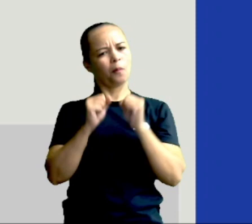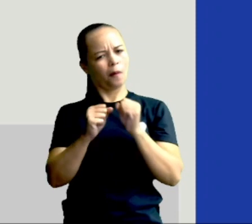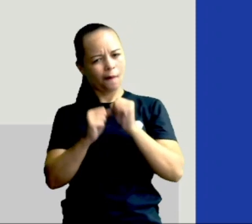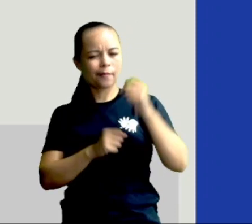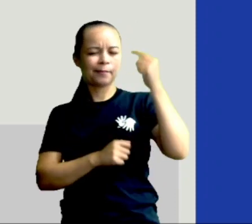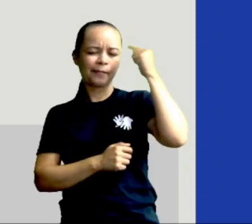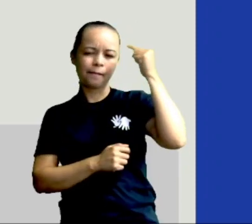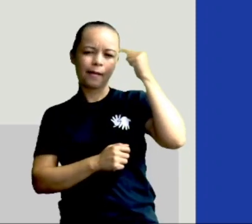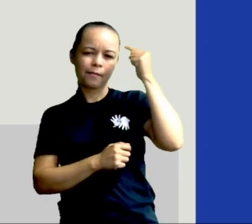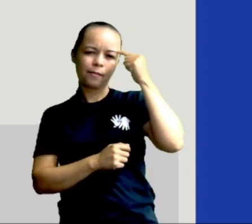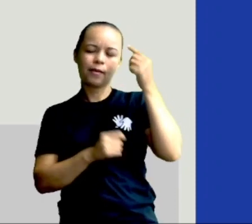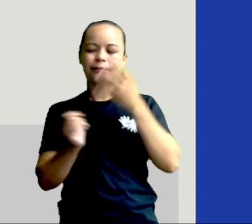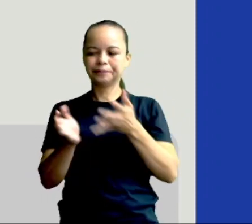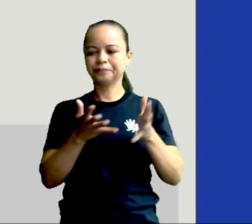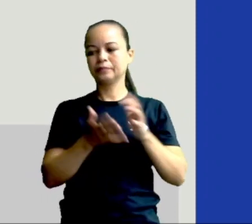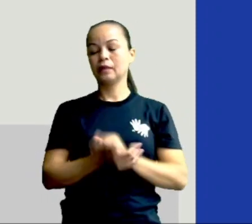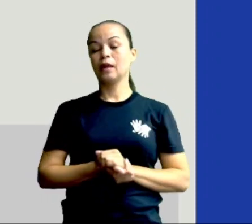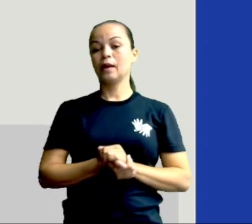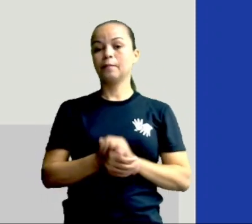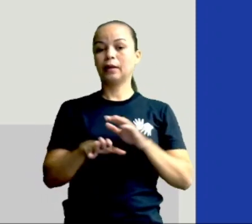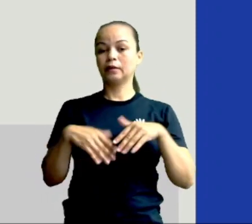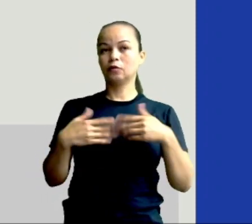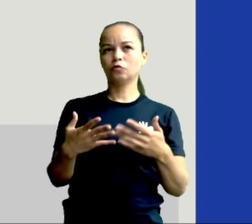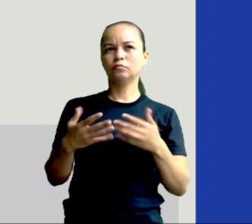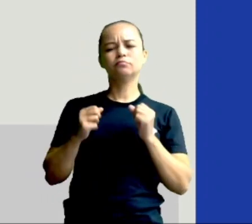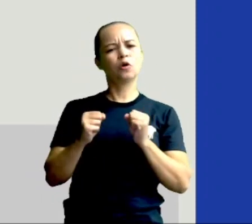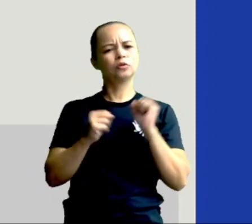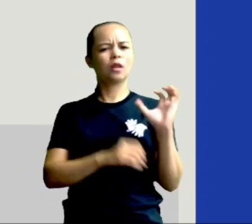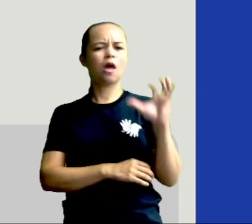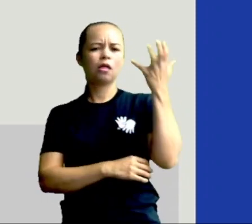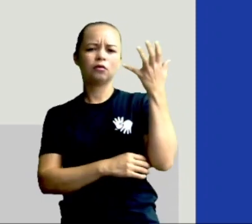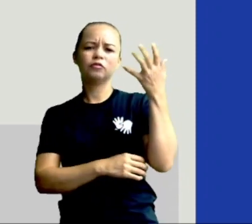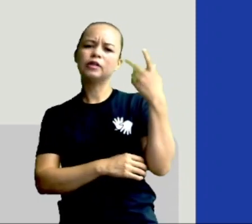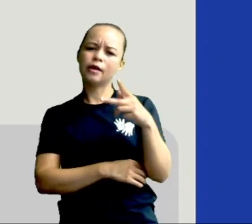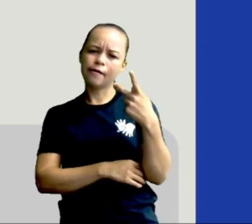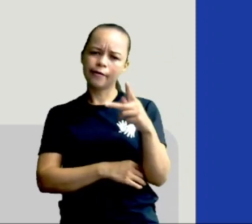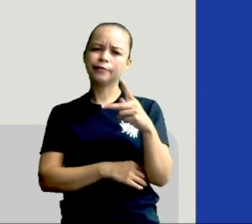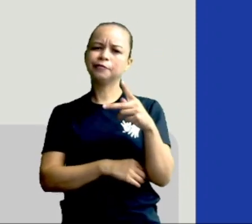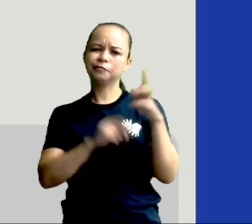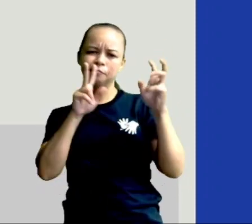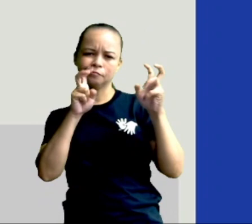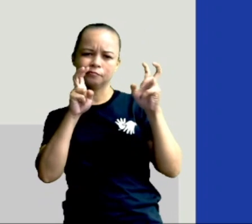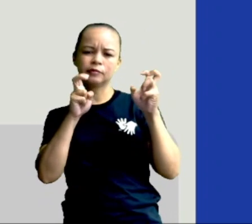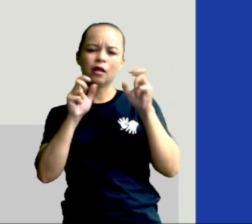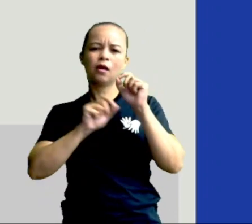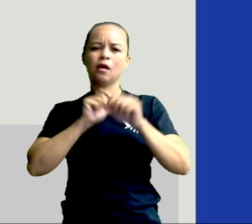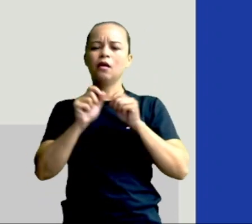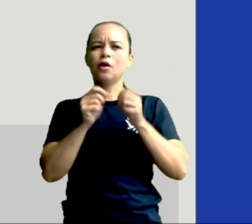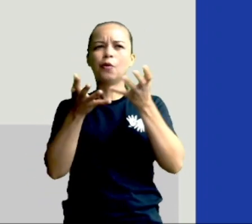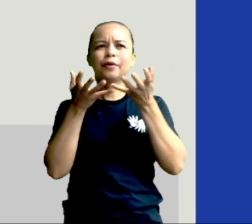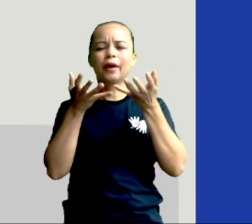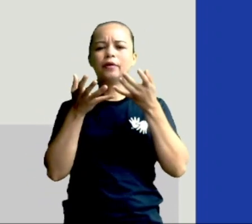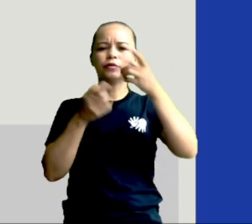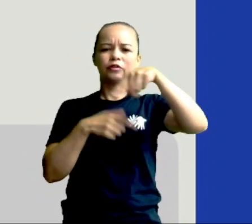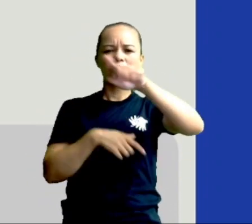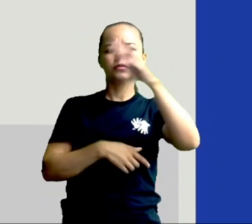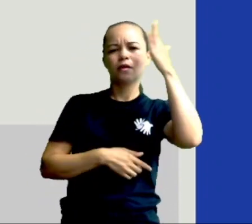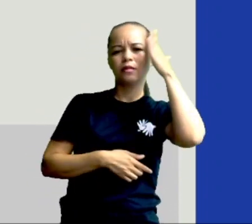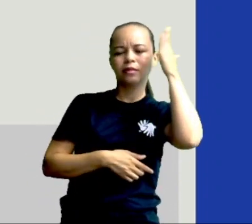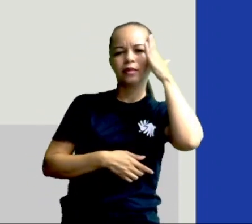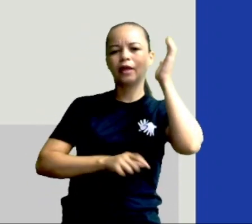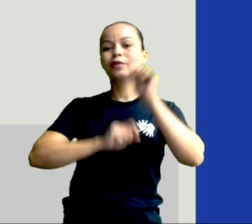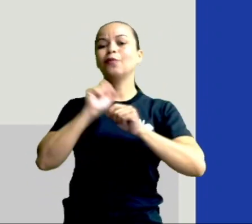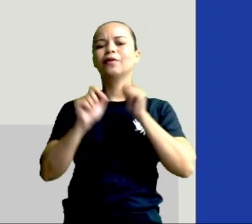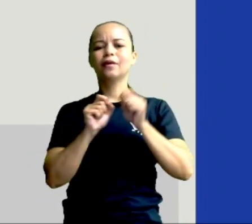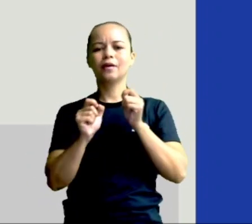gente resolver essa situação, eu quero que vocês passem a entender, né, um